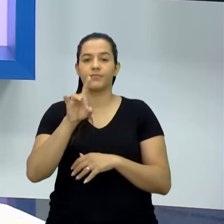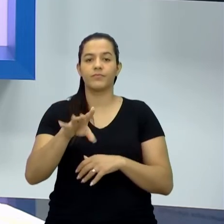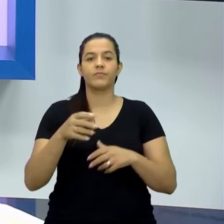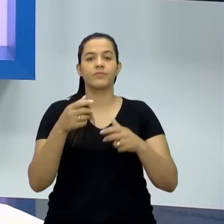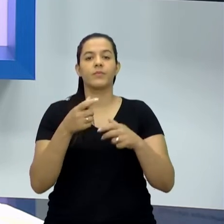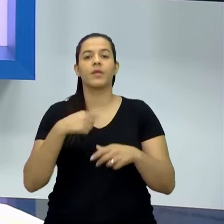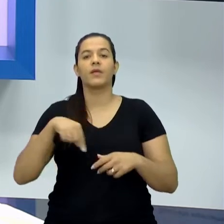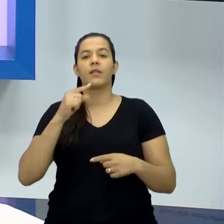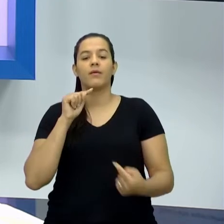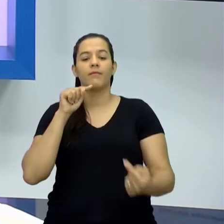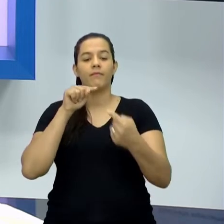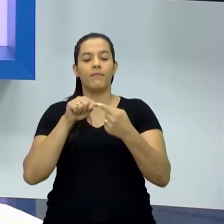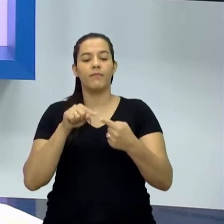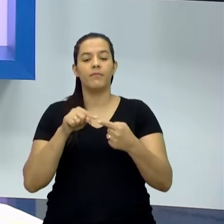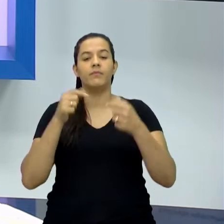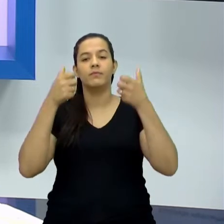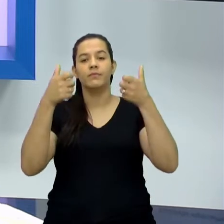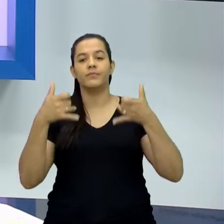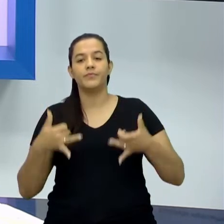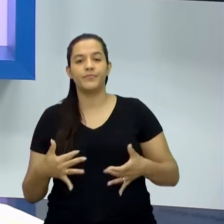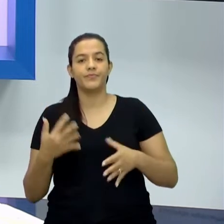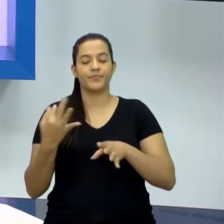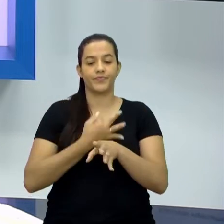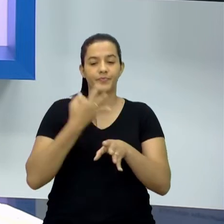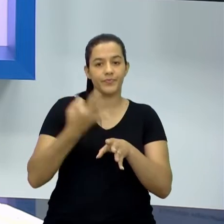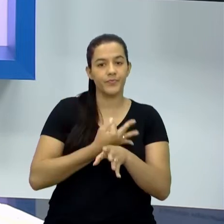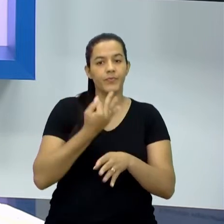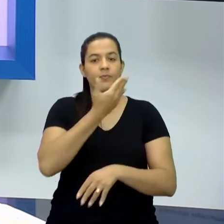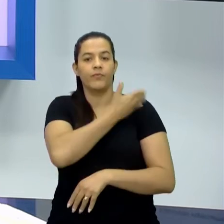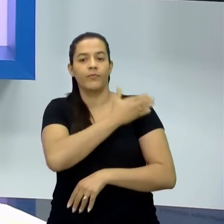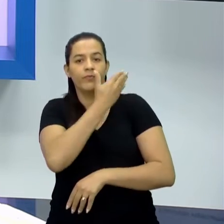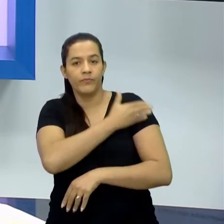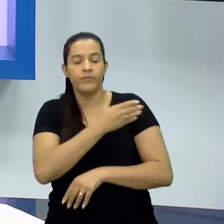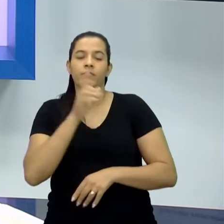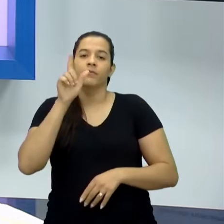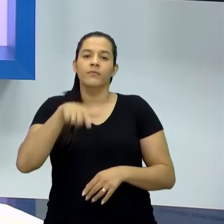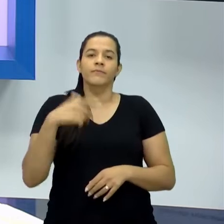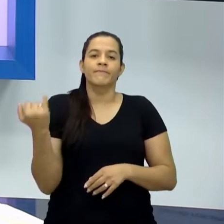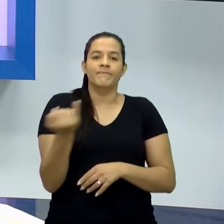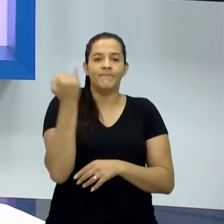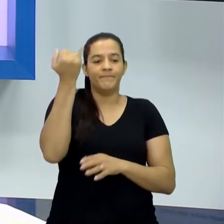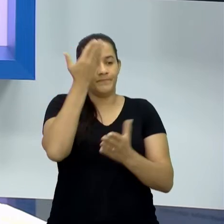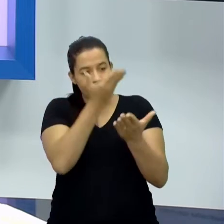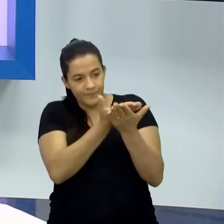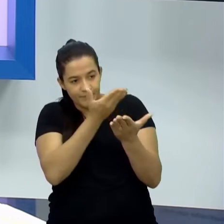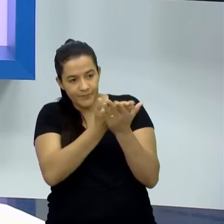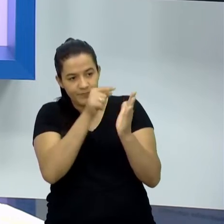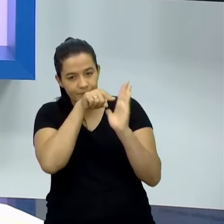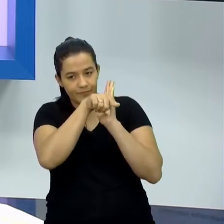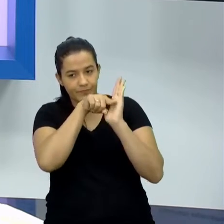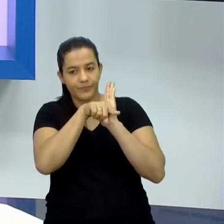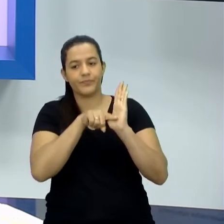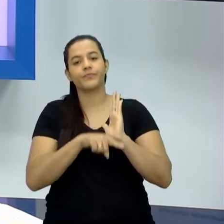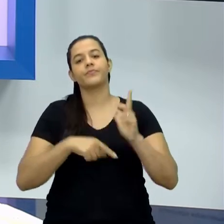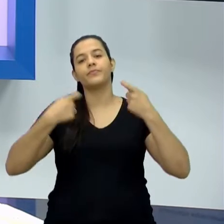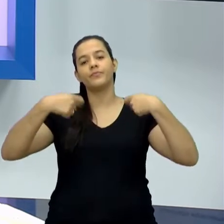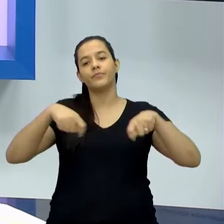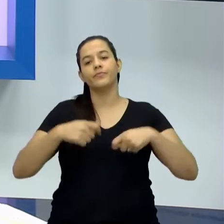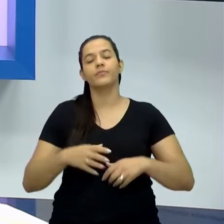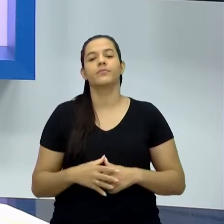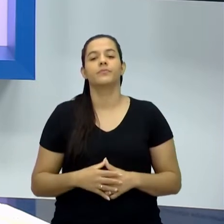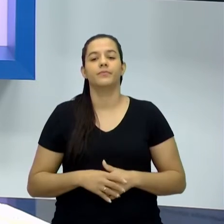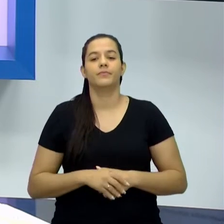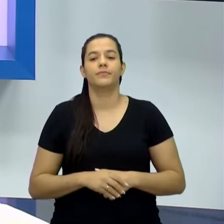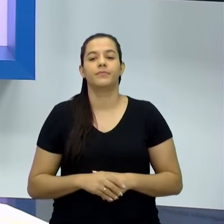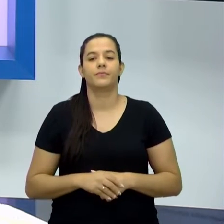ela elenca aí essa questão de intolerância e preconceito? Então, vale a pena a gente focar também nessa questão norteadora. Vamos